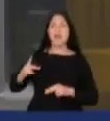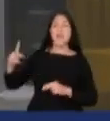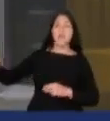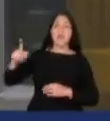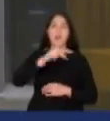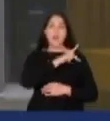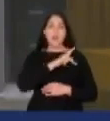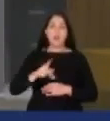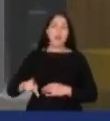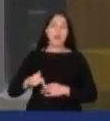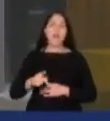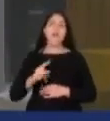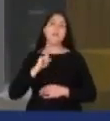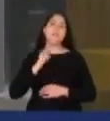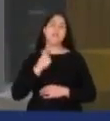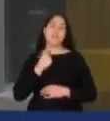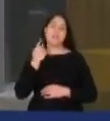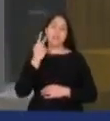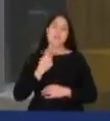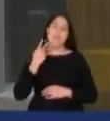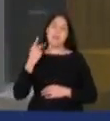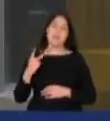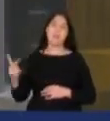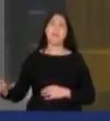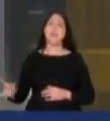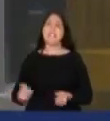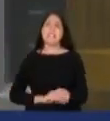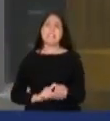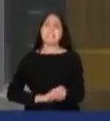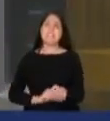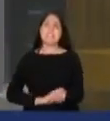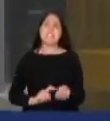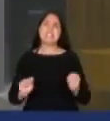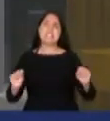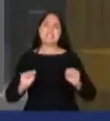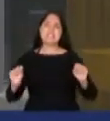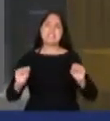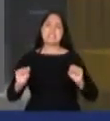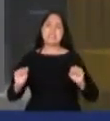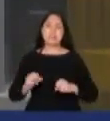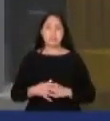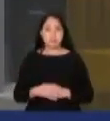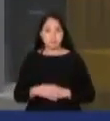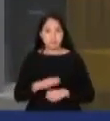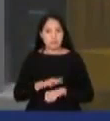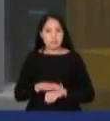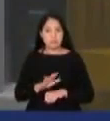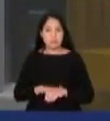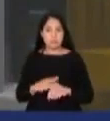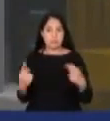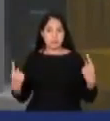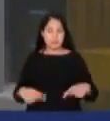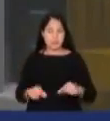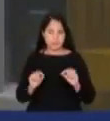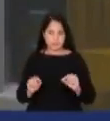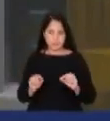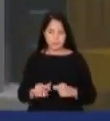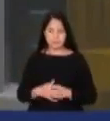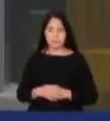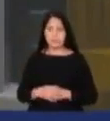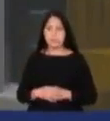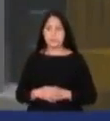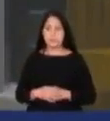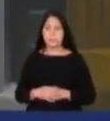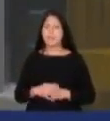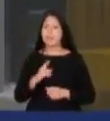está tão raivoso e ao que ele ataca nesse momento. Eu vou ler trechos. O que diz essa